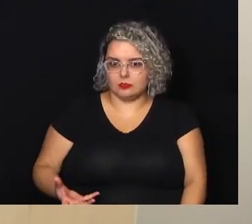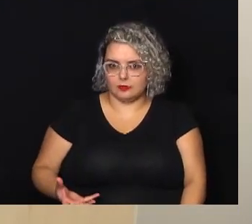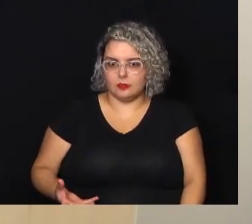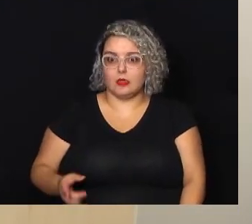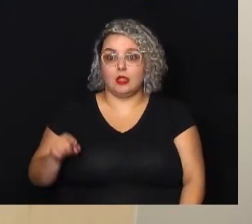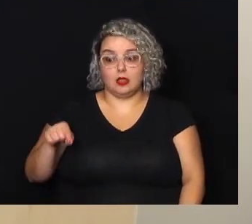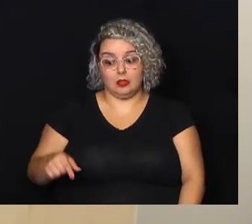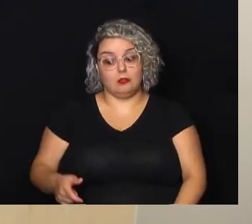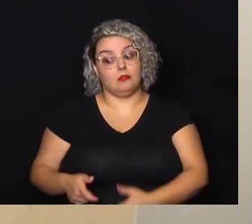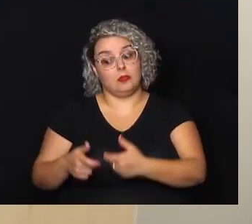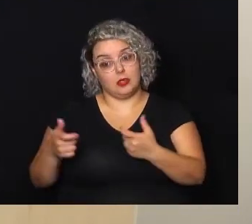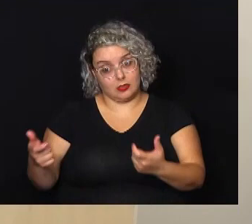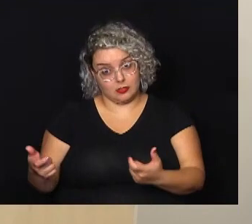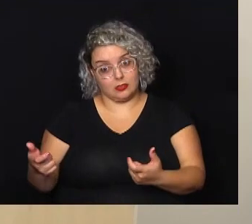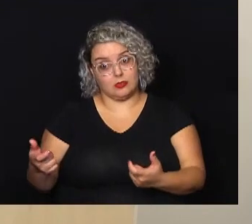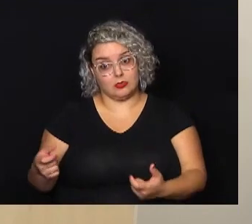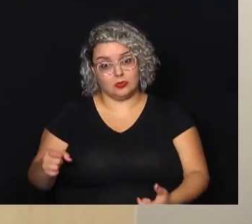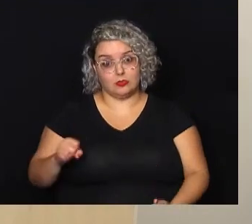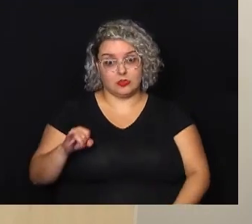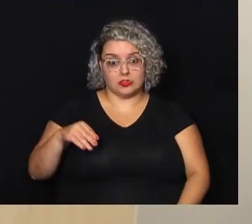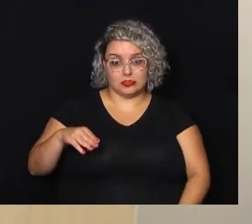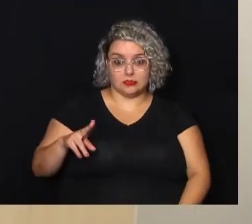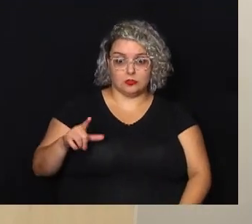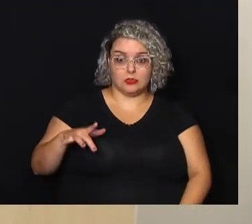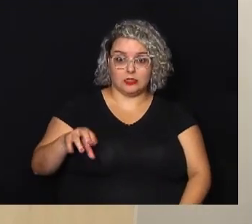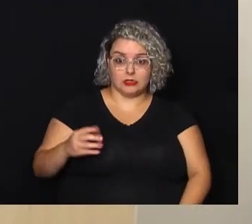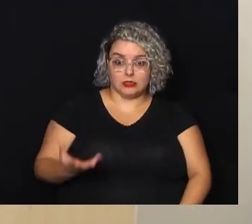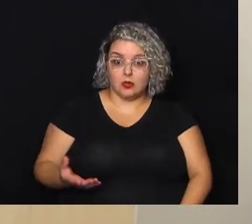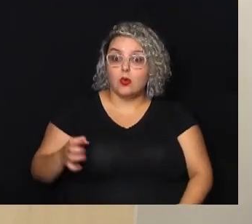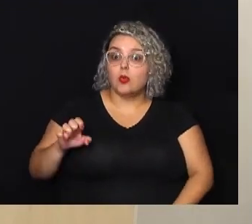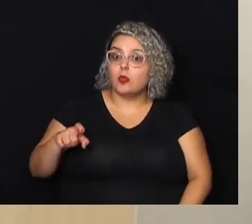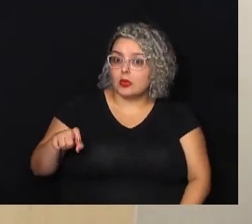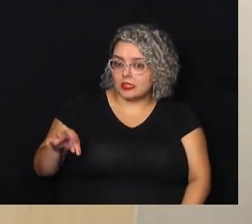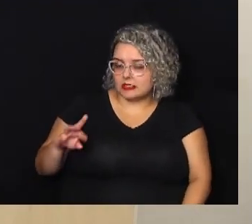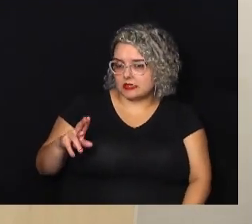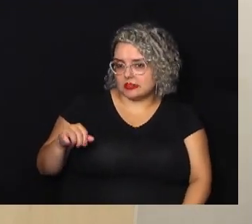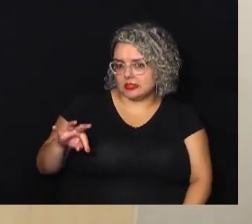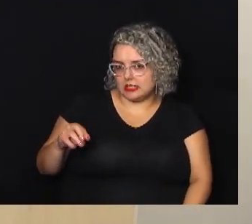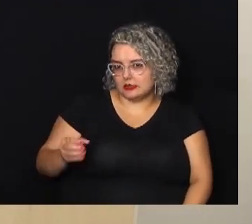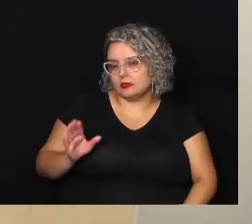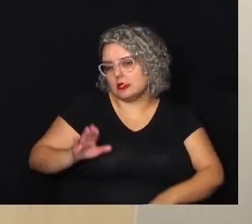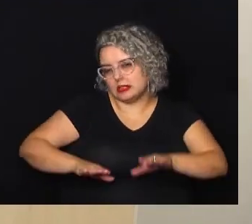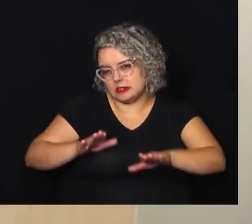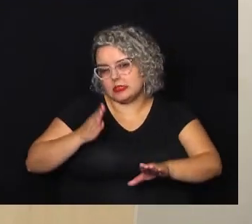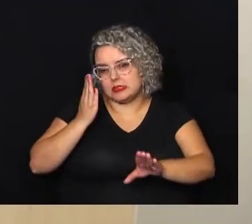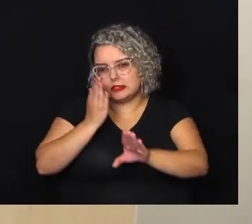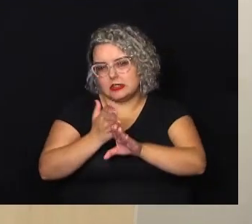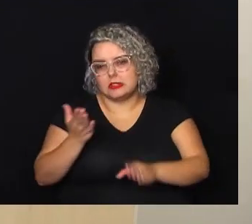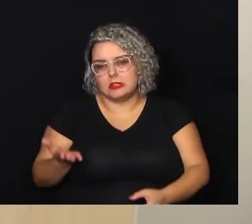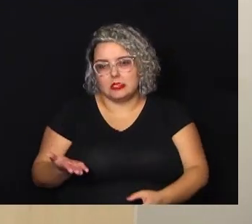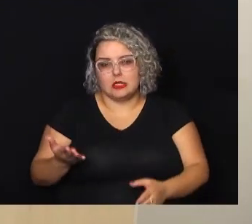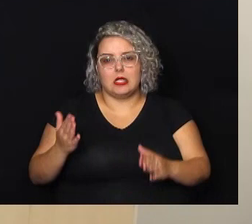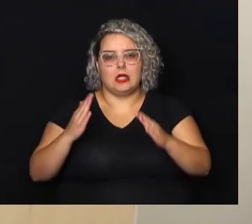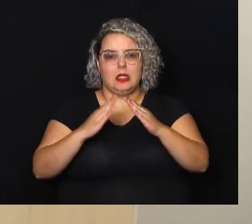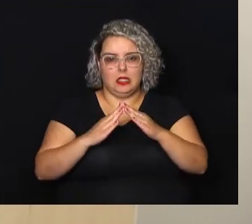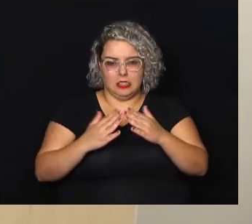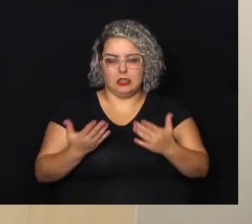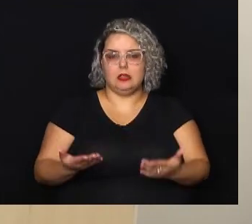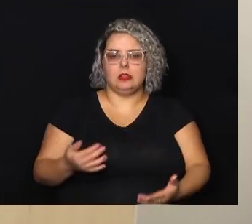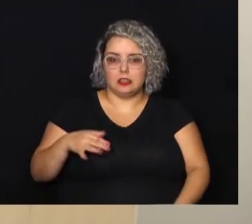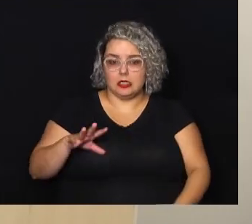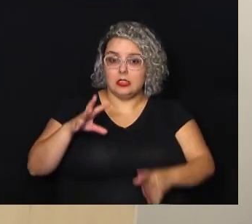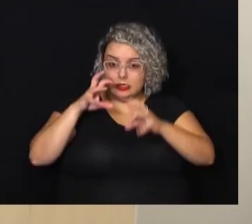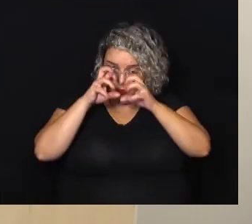porque ele é uma concentração maior de uma simulação de sabor. Por mais que o extrato, a gente que às vezes compra a essência